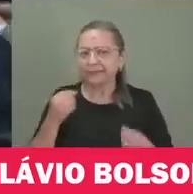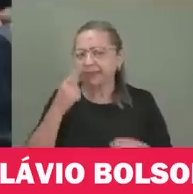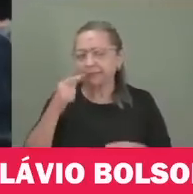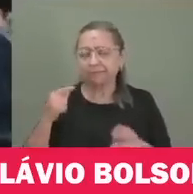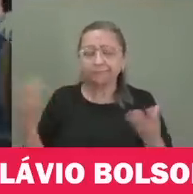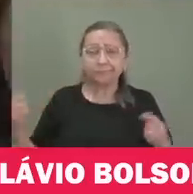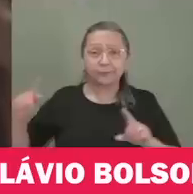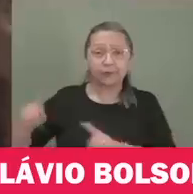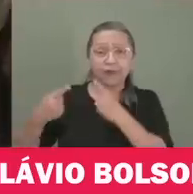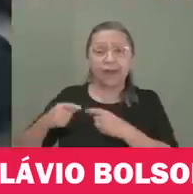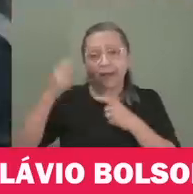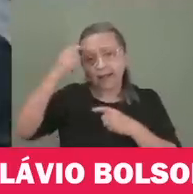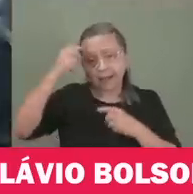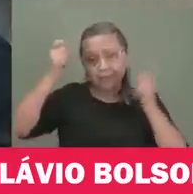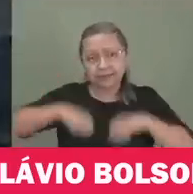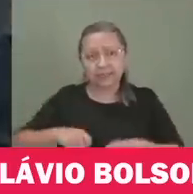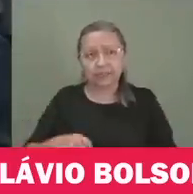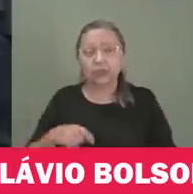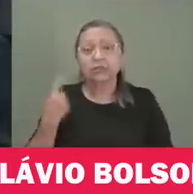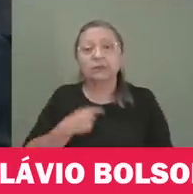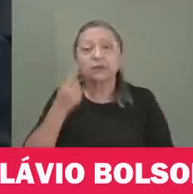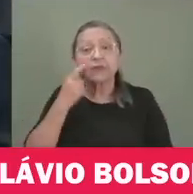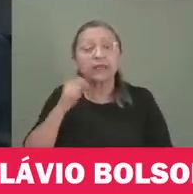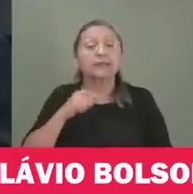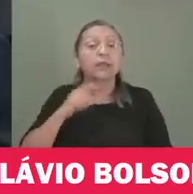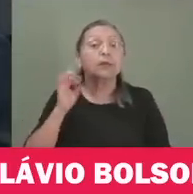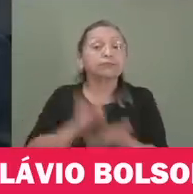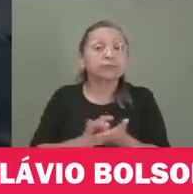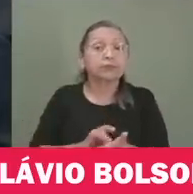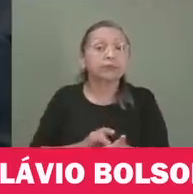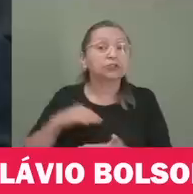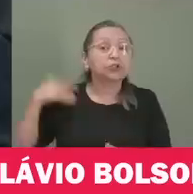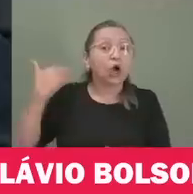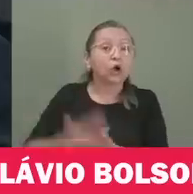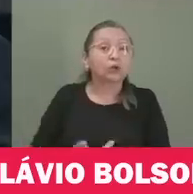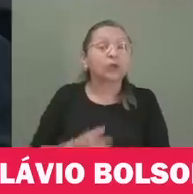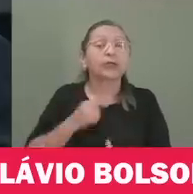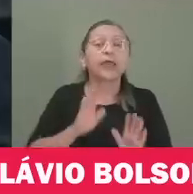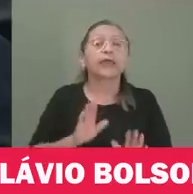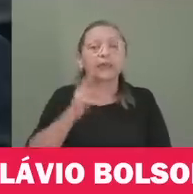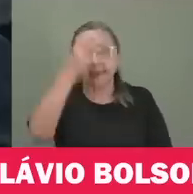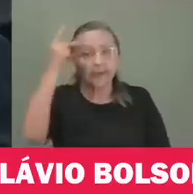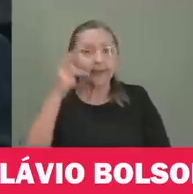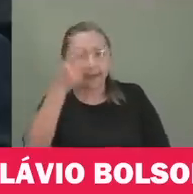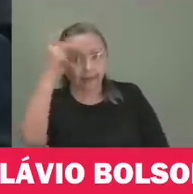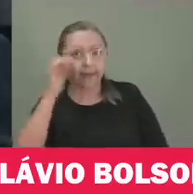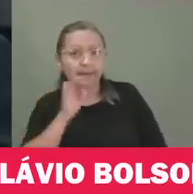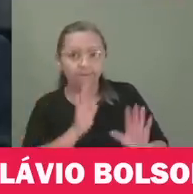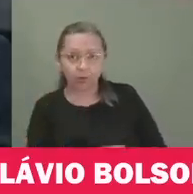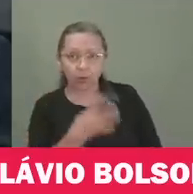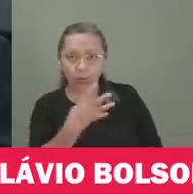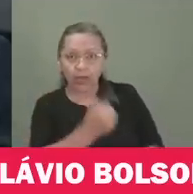qualquer pessoa. Nós temos que resgatar aqui um fator histórico, senador Randolph. Quem ficou quatro anos presidindo